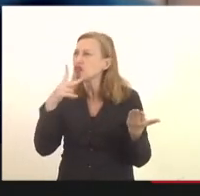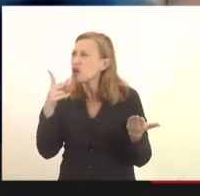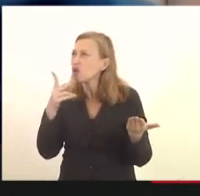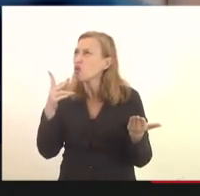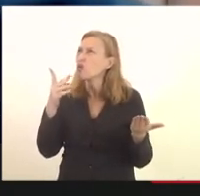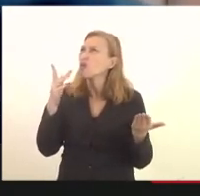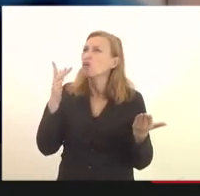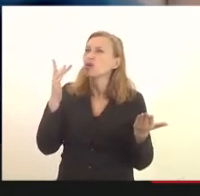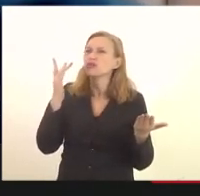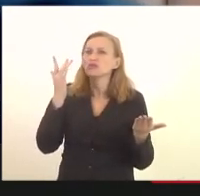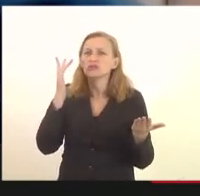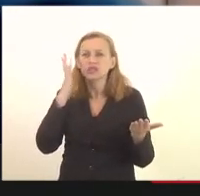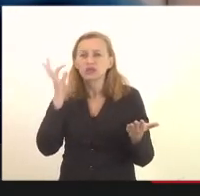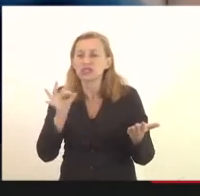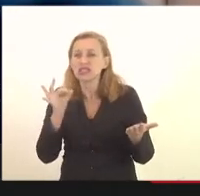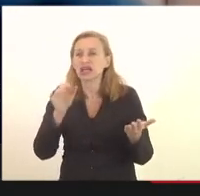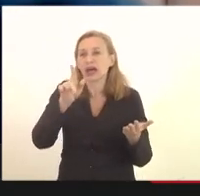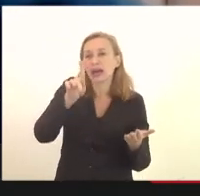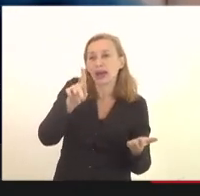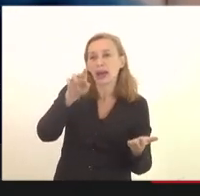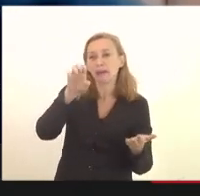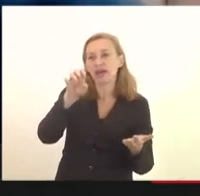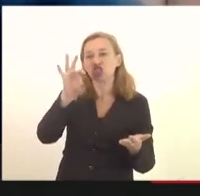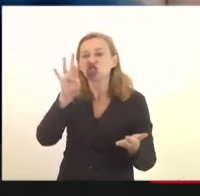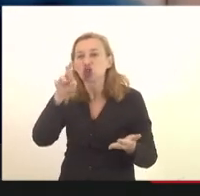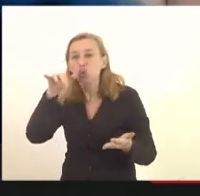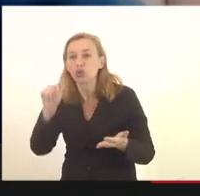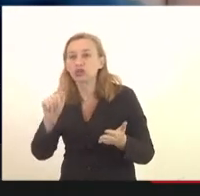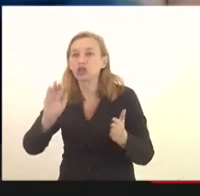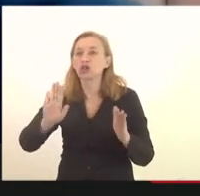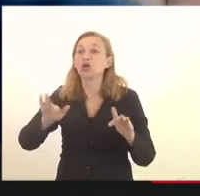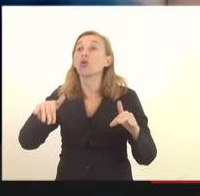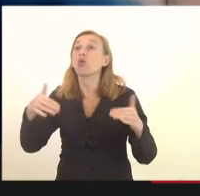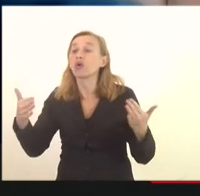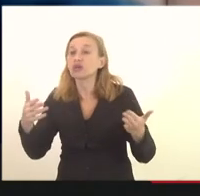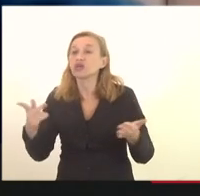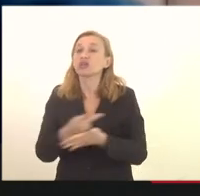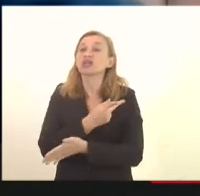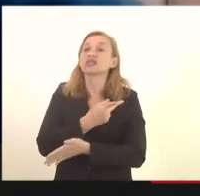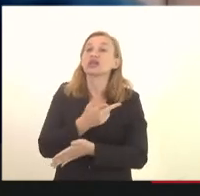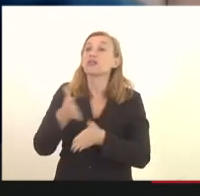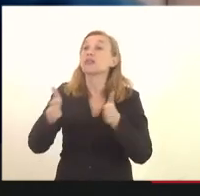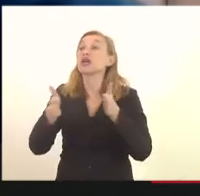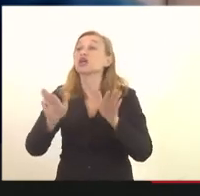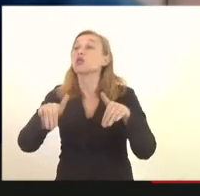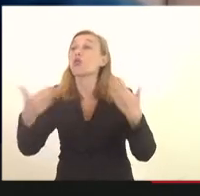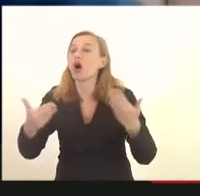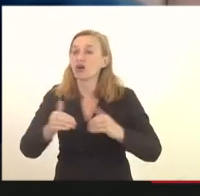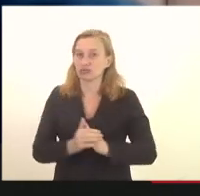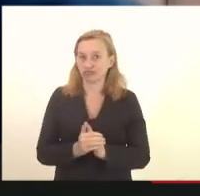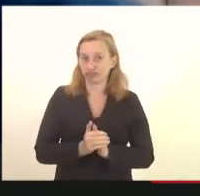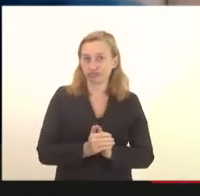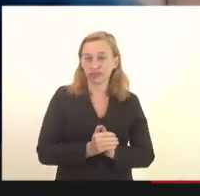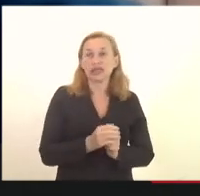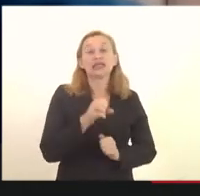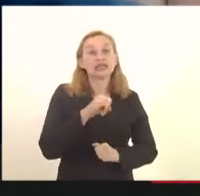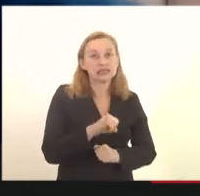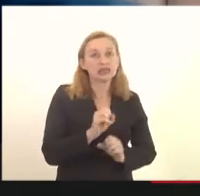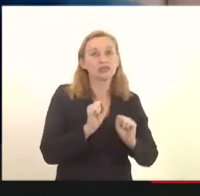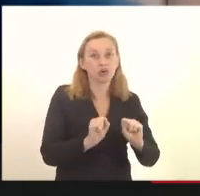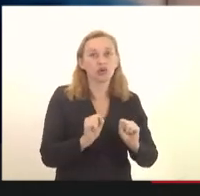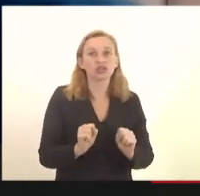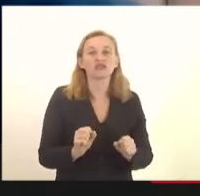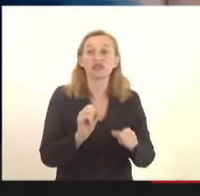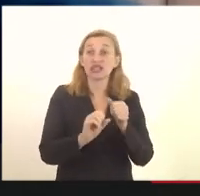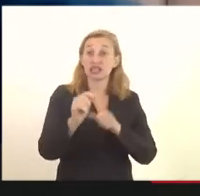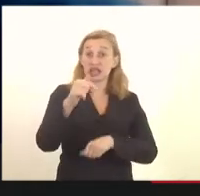sei se é o caso da Petronas, né? Qual é a perspectiva de quando isso vai acontecer? E se há perspectiva disso ser feito no Brasil